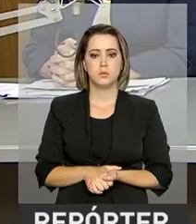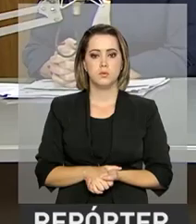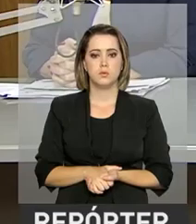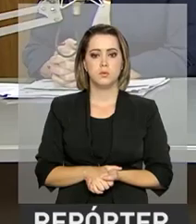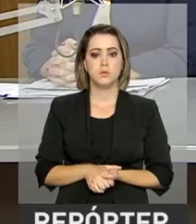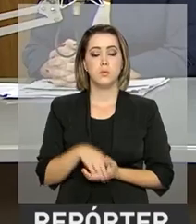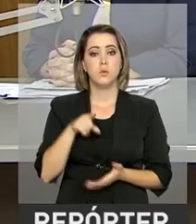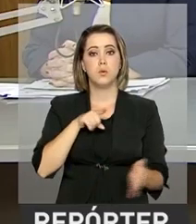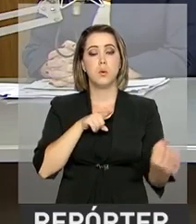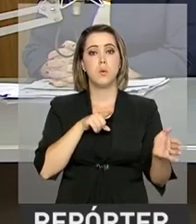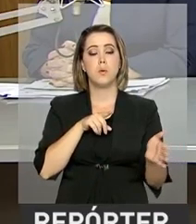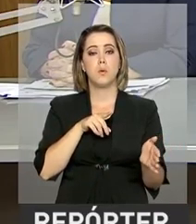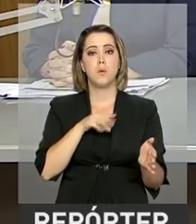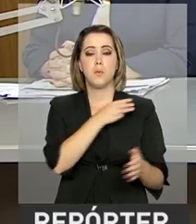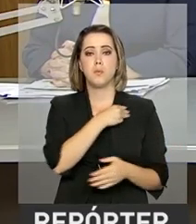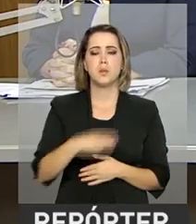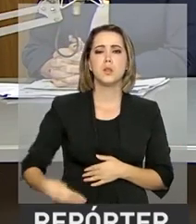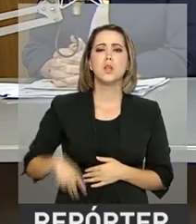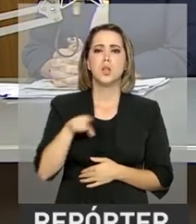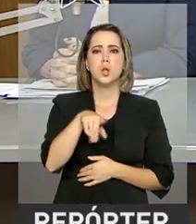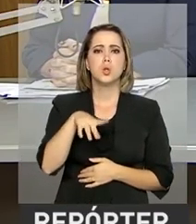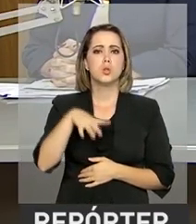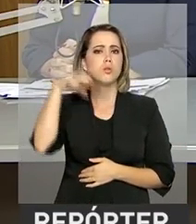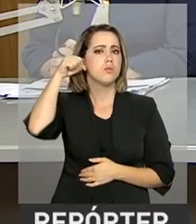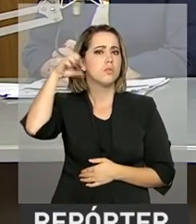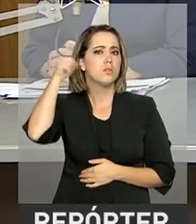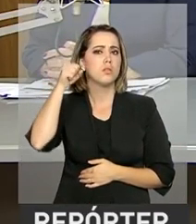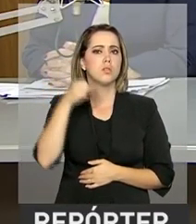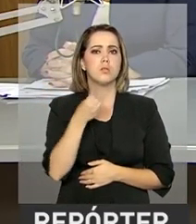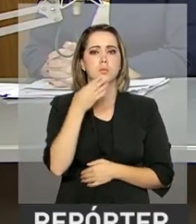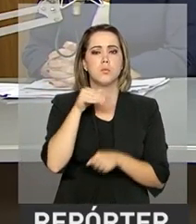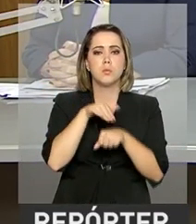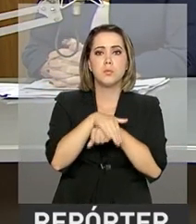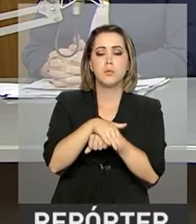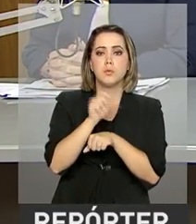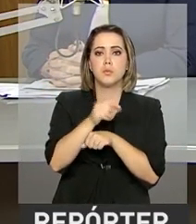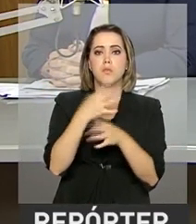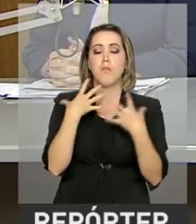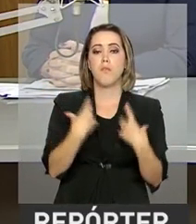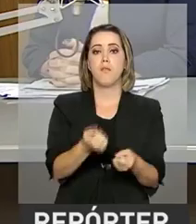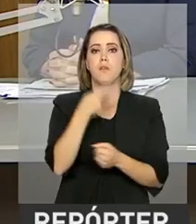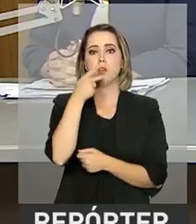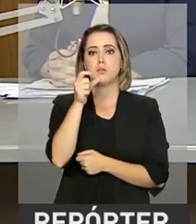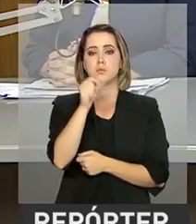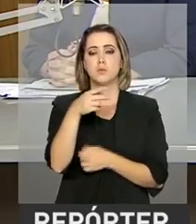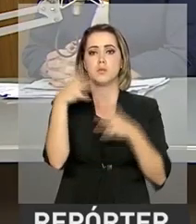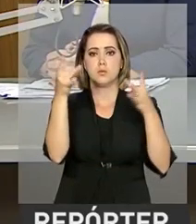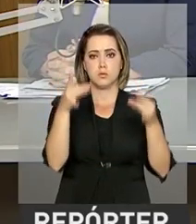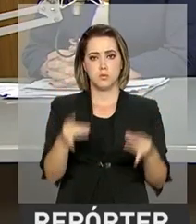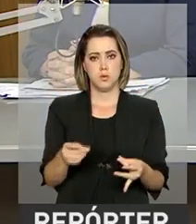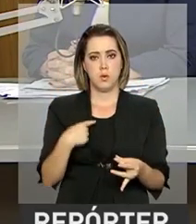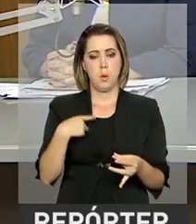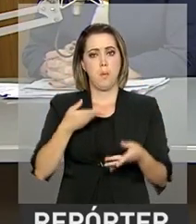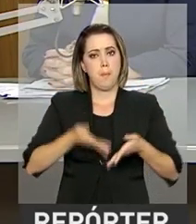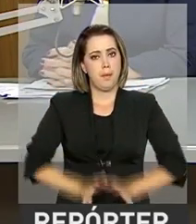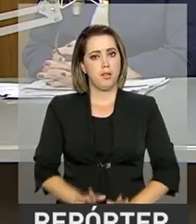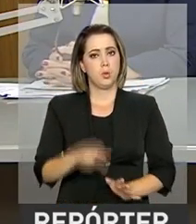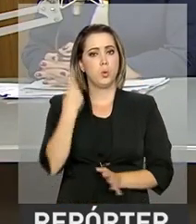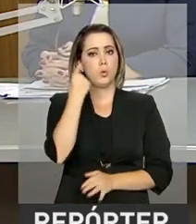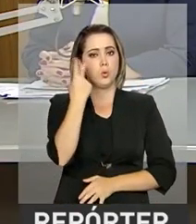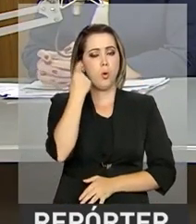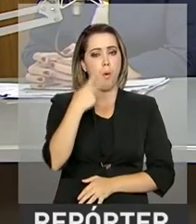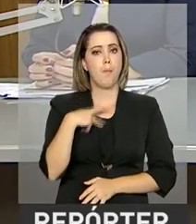Ministro, o senhor nos ouve? Vamos. Boa noite. Vamos começar falando dessas diretrizes para o parto normal nos